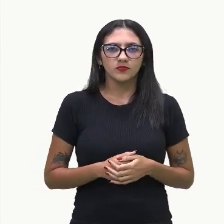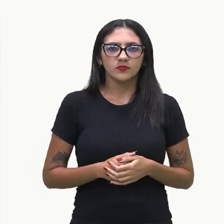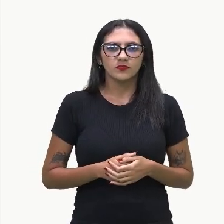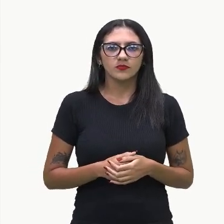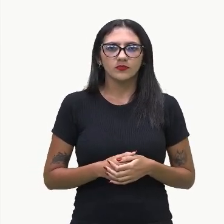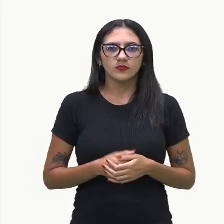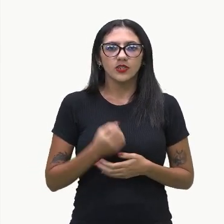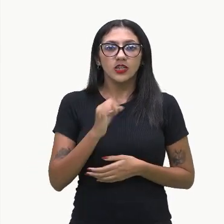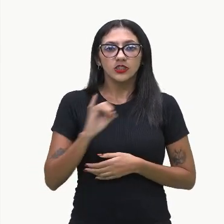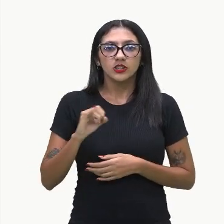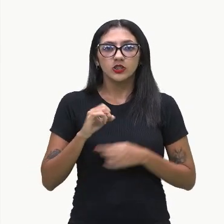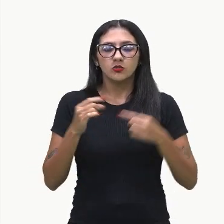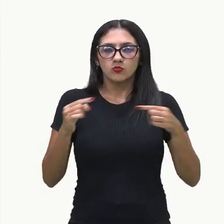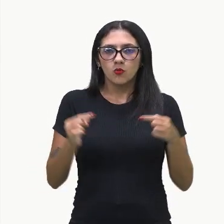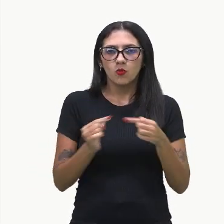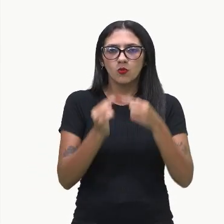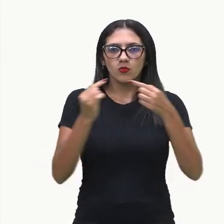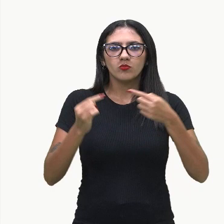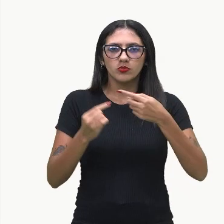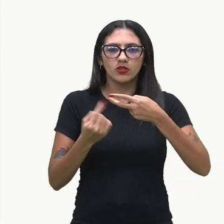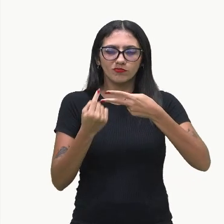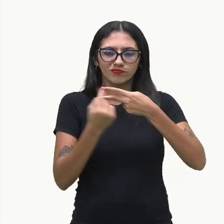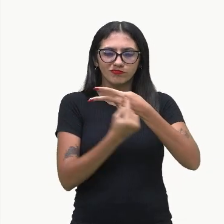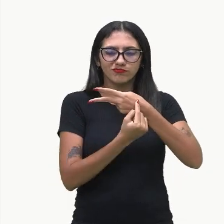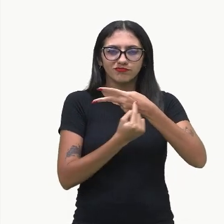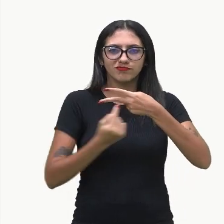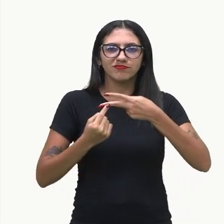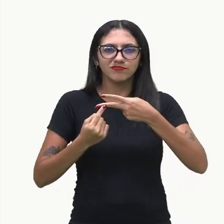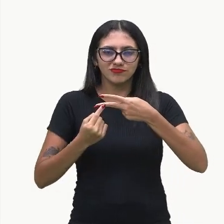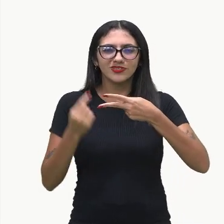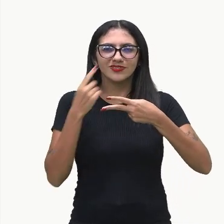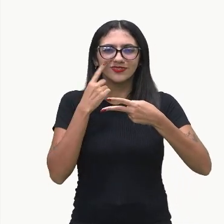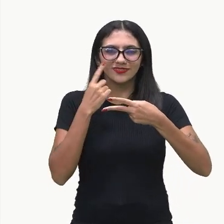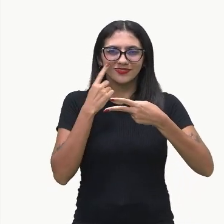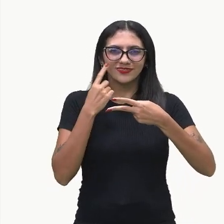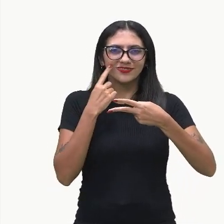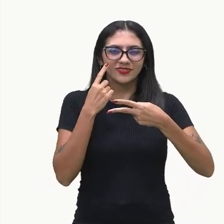em comum, aí estão um de frente para o outro, eles são